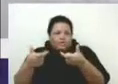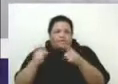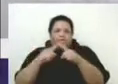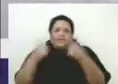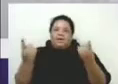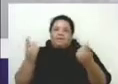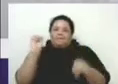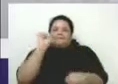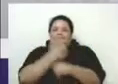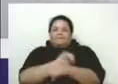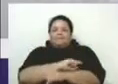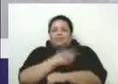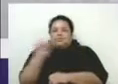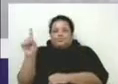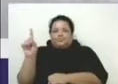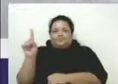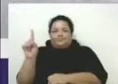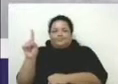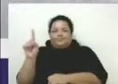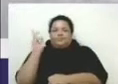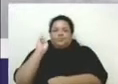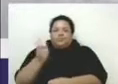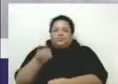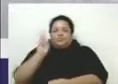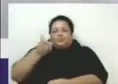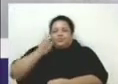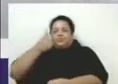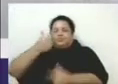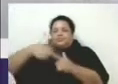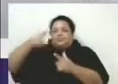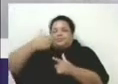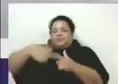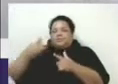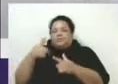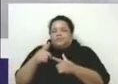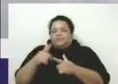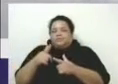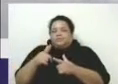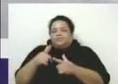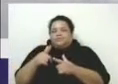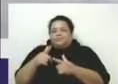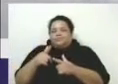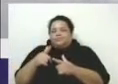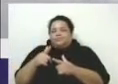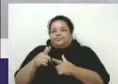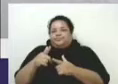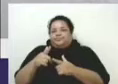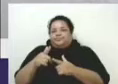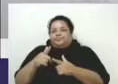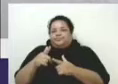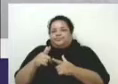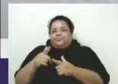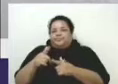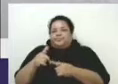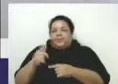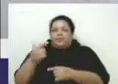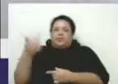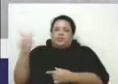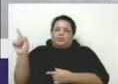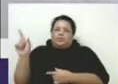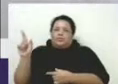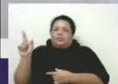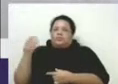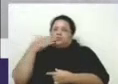a situação não parou, a criança que fazia os atos continuaram, e